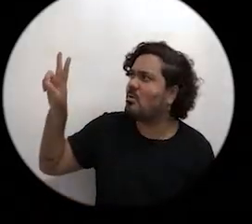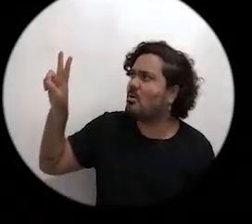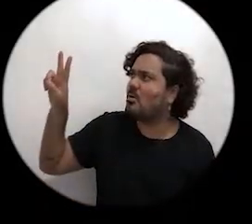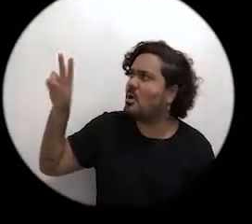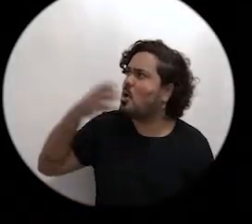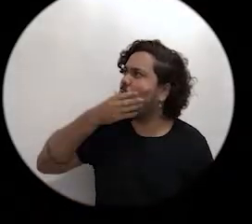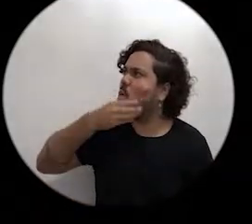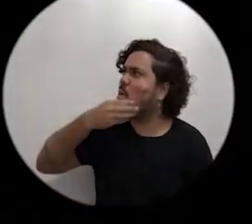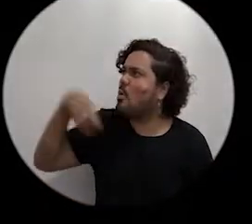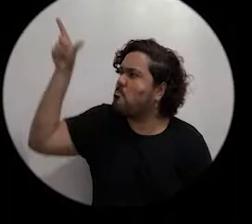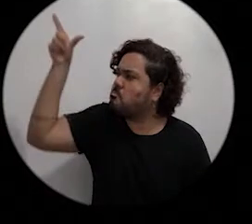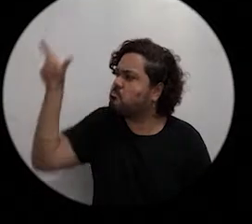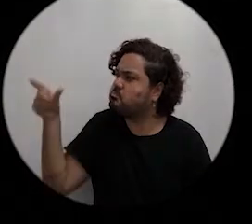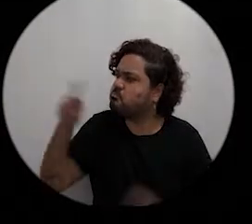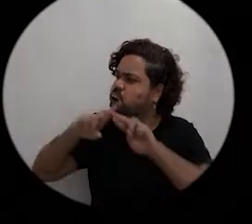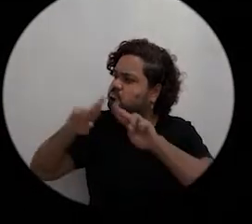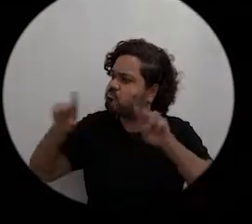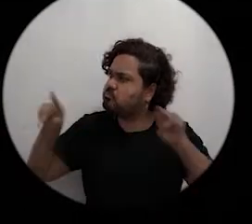homem.